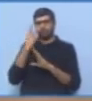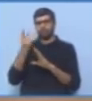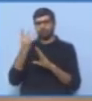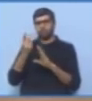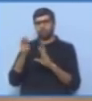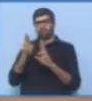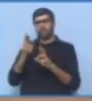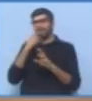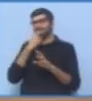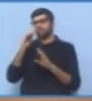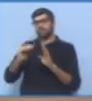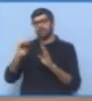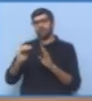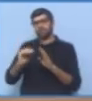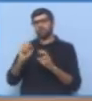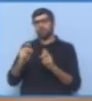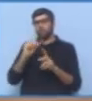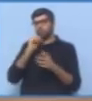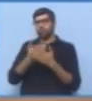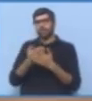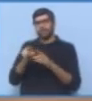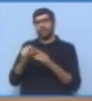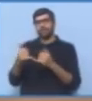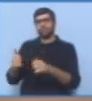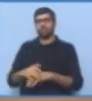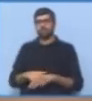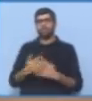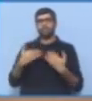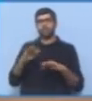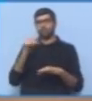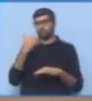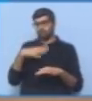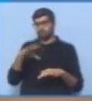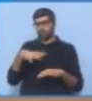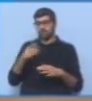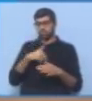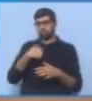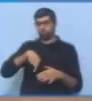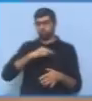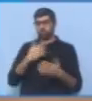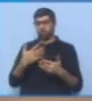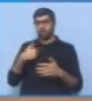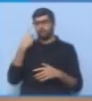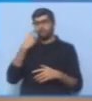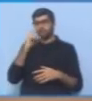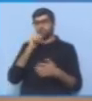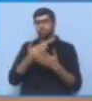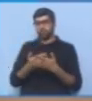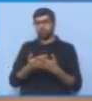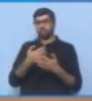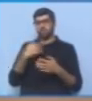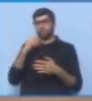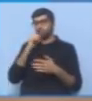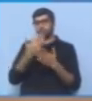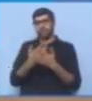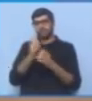vida fosse muito baixinha, então o morrer era ali a seguir. Mas, felizmente, nós hoje, quando pensamos em morrer, ninguém gostava de